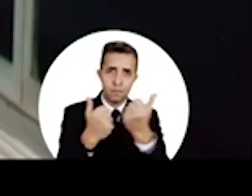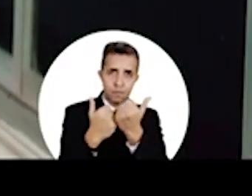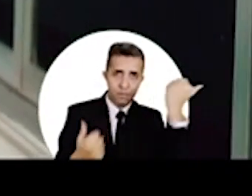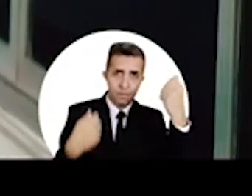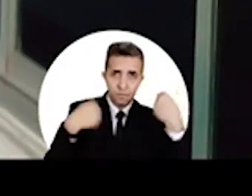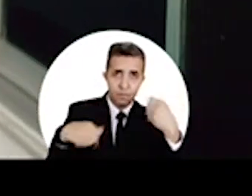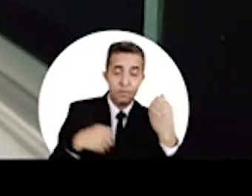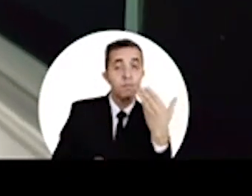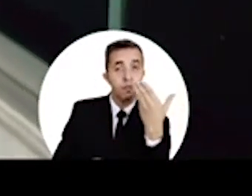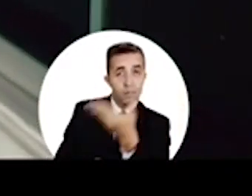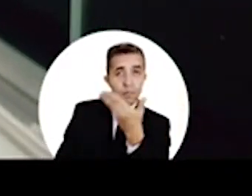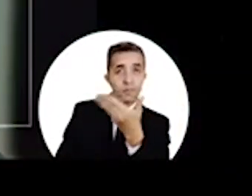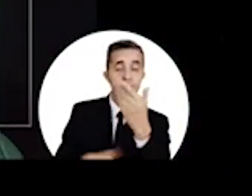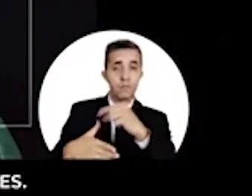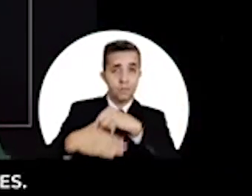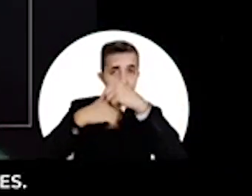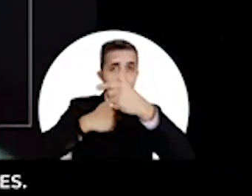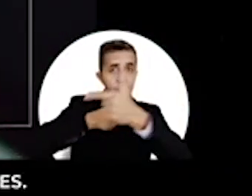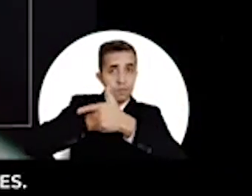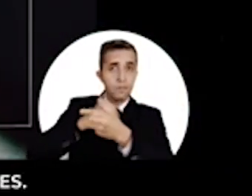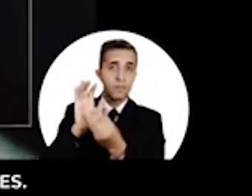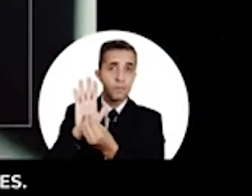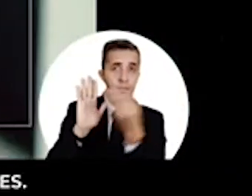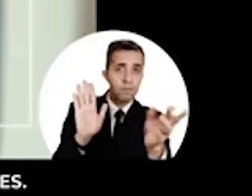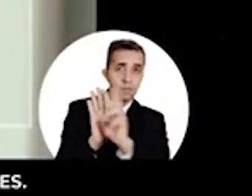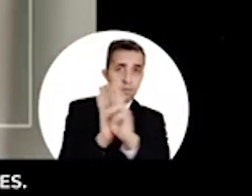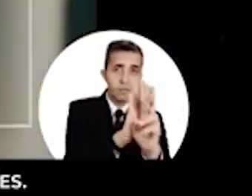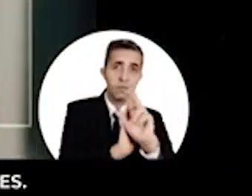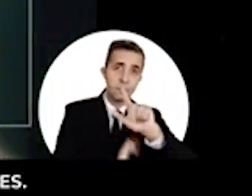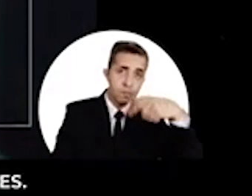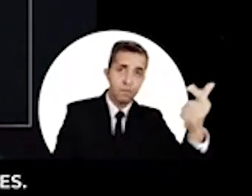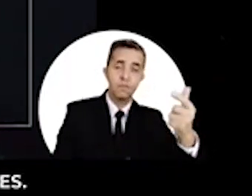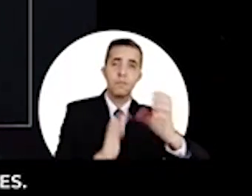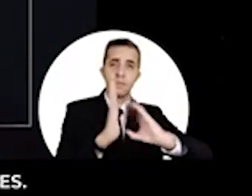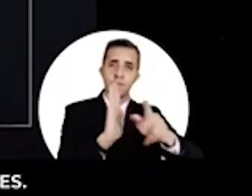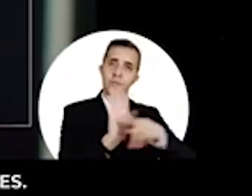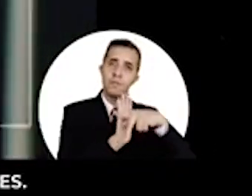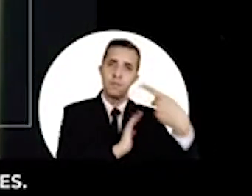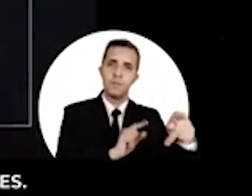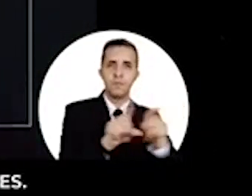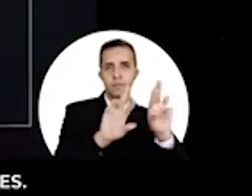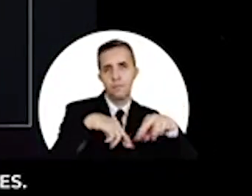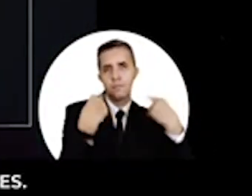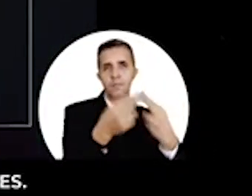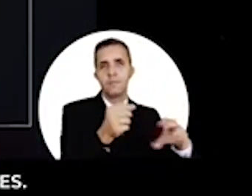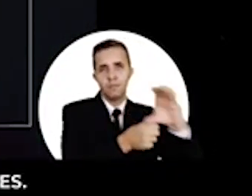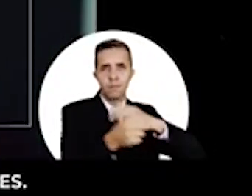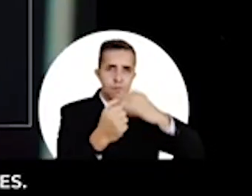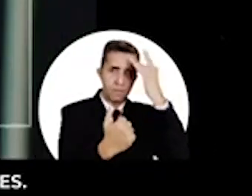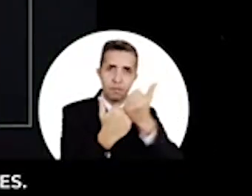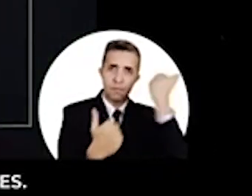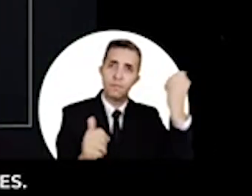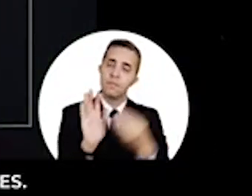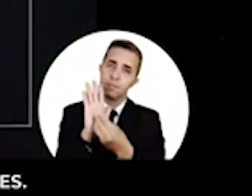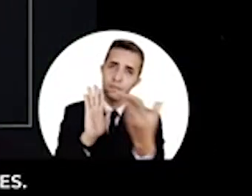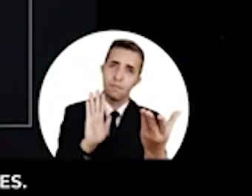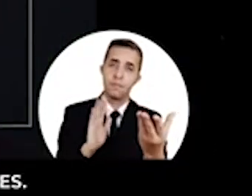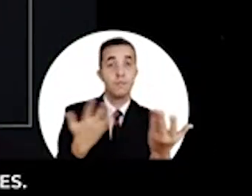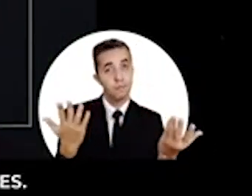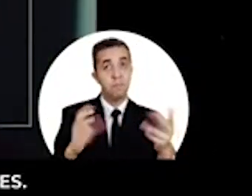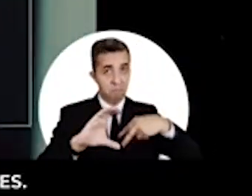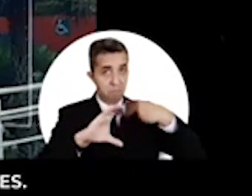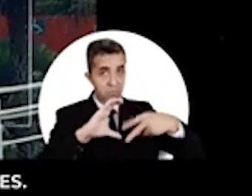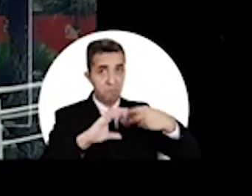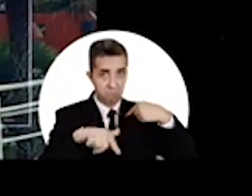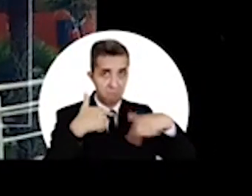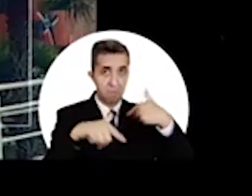caso de ausência, é papel do líder indicar o representante do respectivo partido político e seu substituto nas